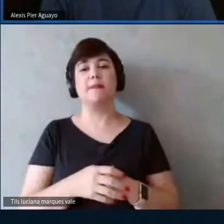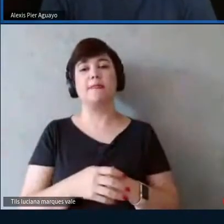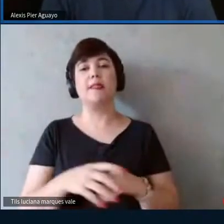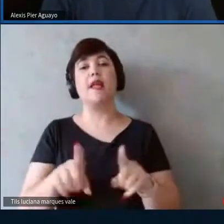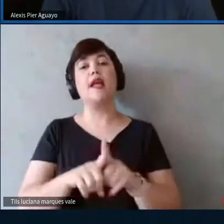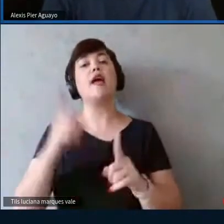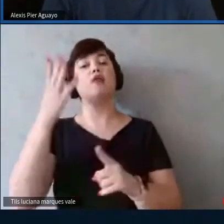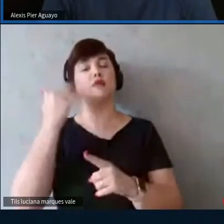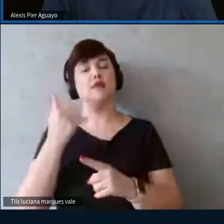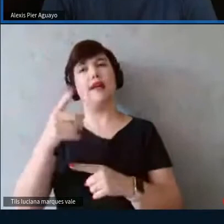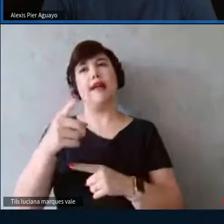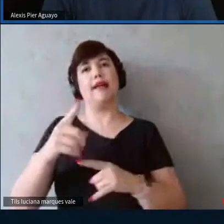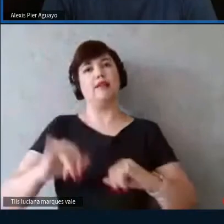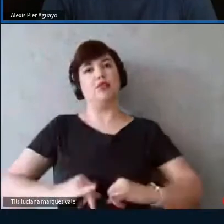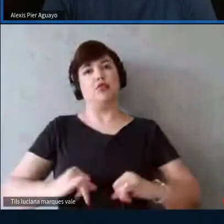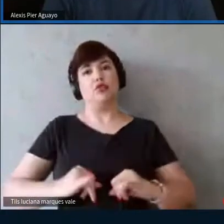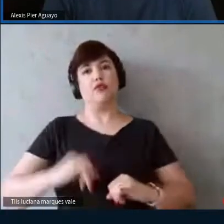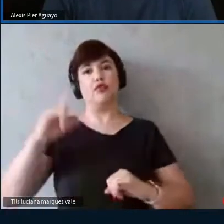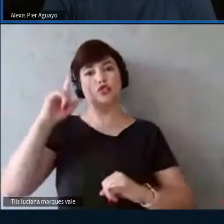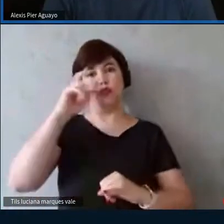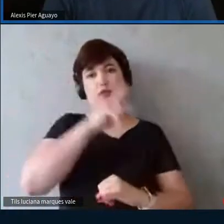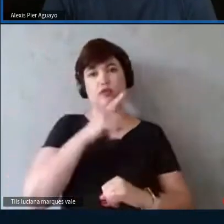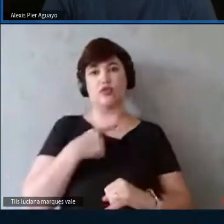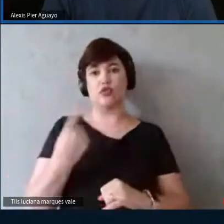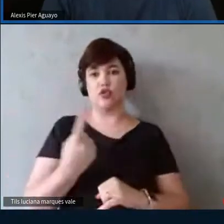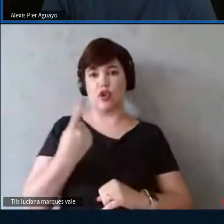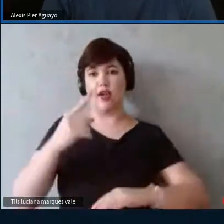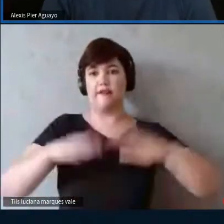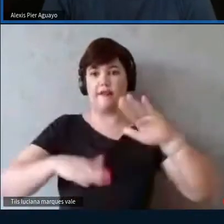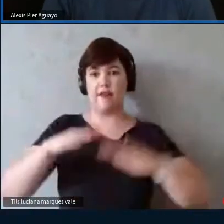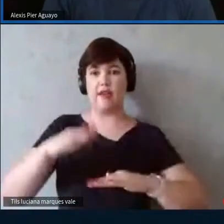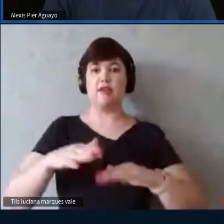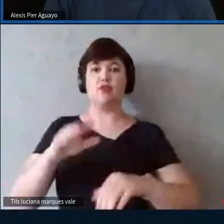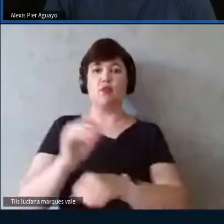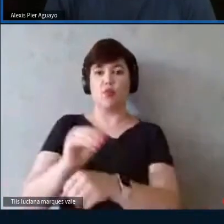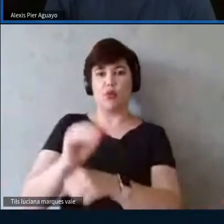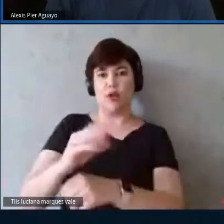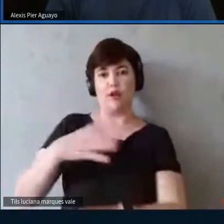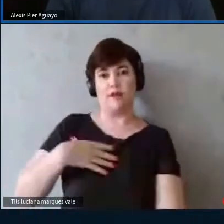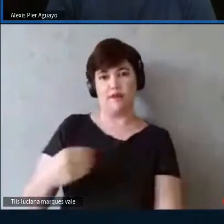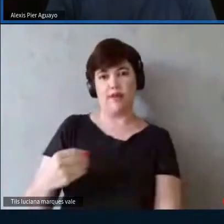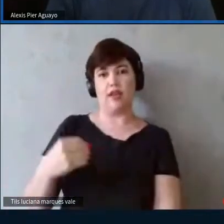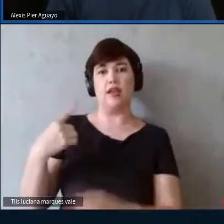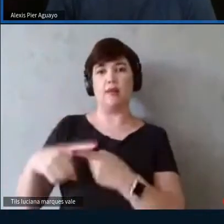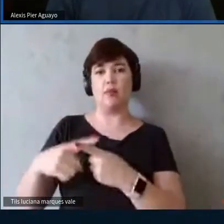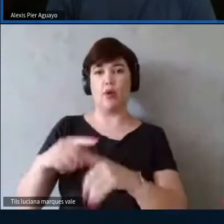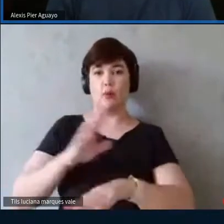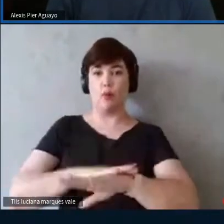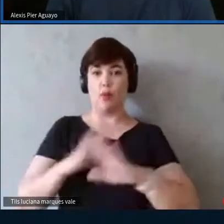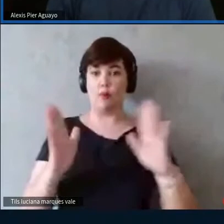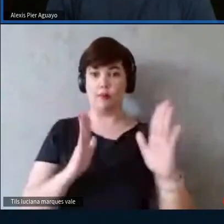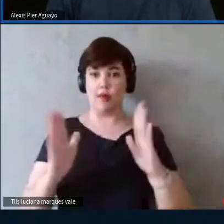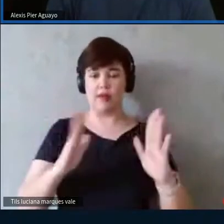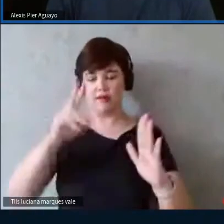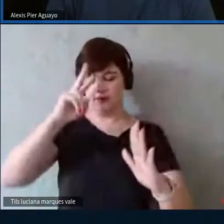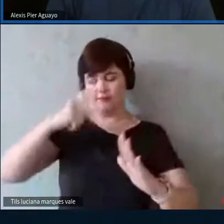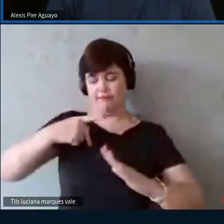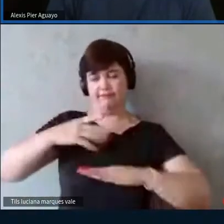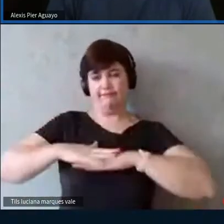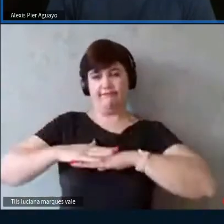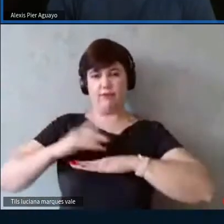sei o quanto que ela passou de dificuldade sozinha, muitas vezes, com as meninas, enquanto eu estava nesse momento que é tão egoísta da